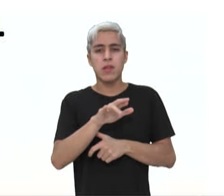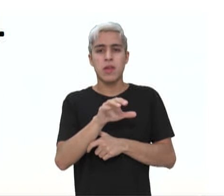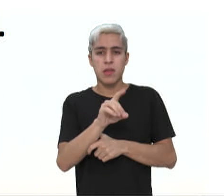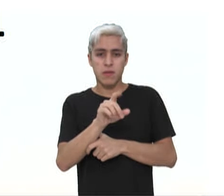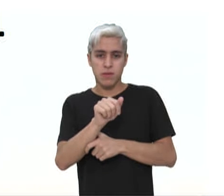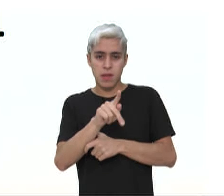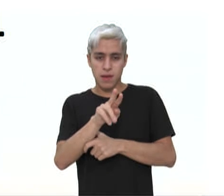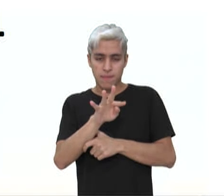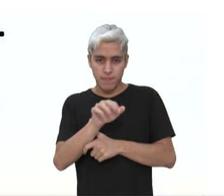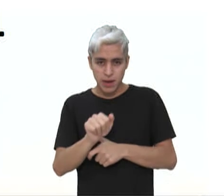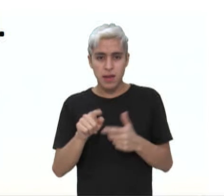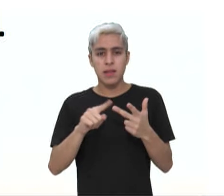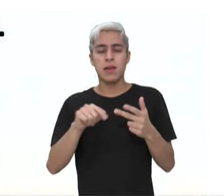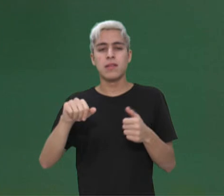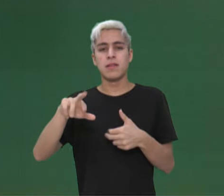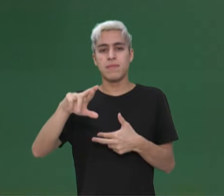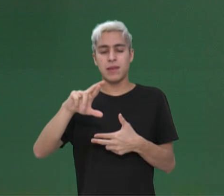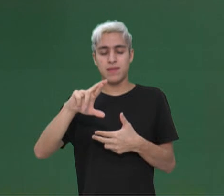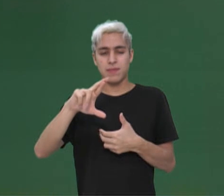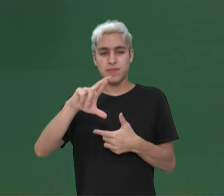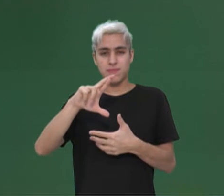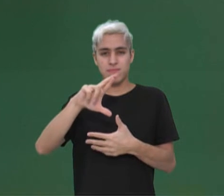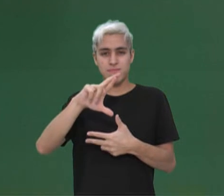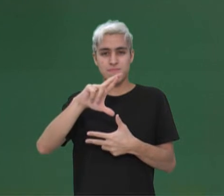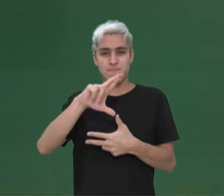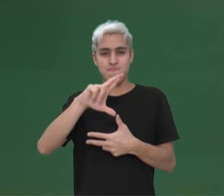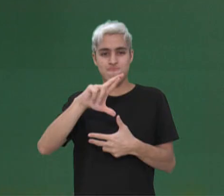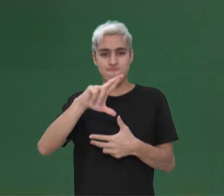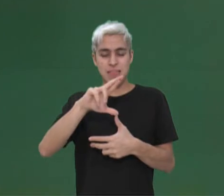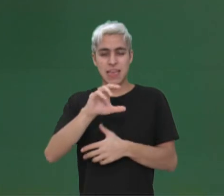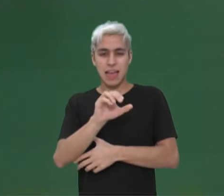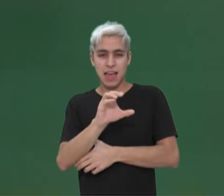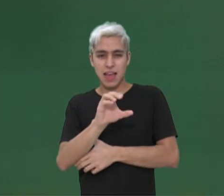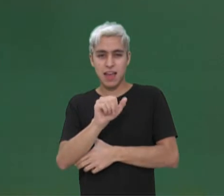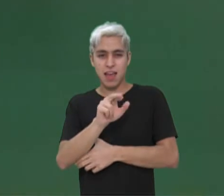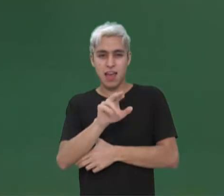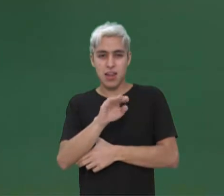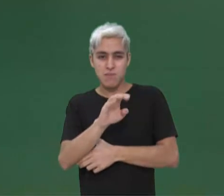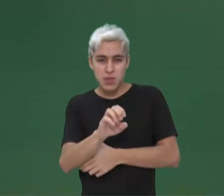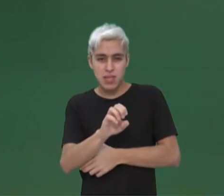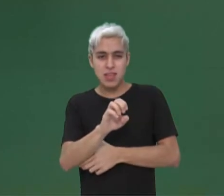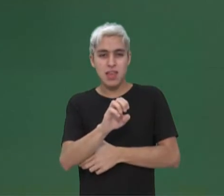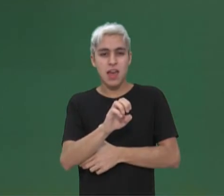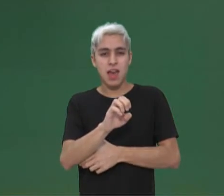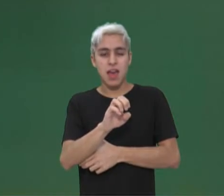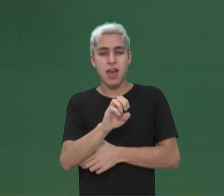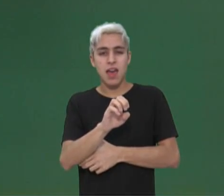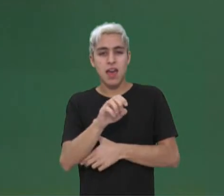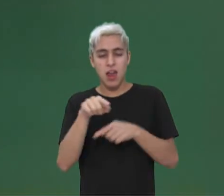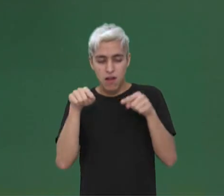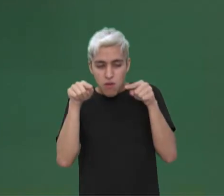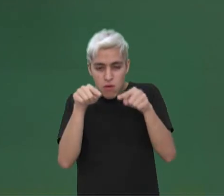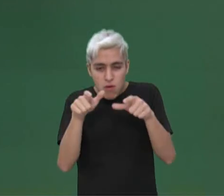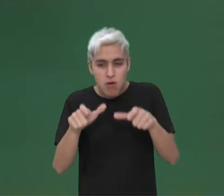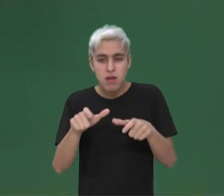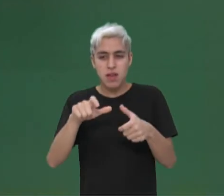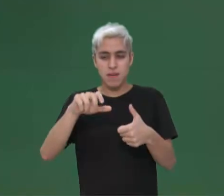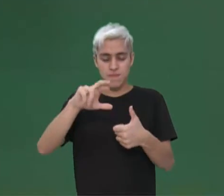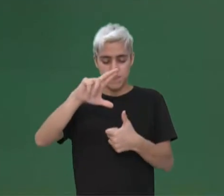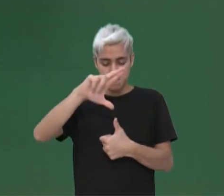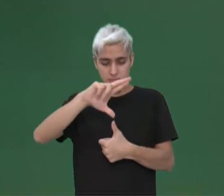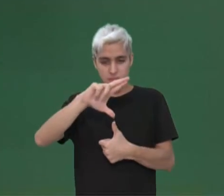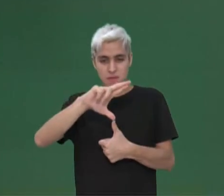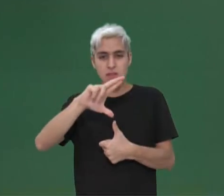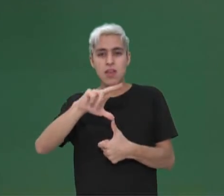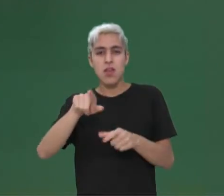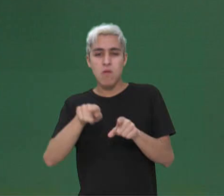no Caribe. Aí você tem uma grande produção em parte do Rio da Prata e no Caribe, essa para exportação